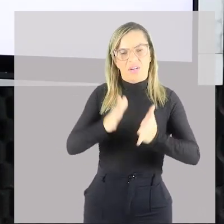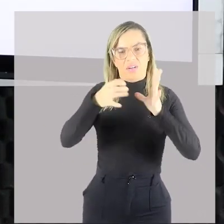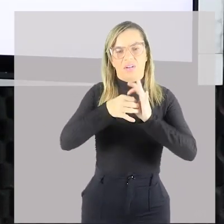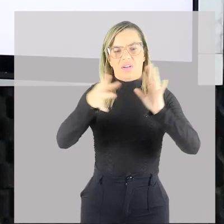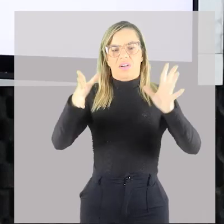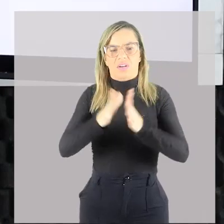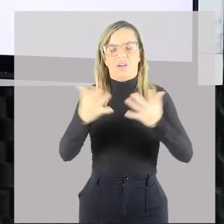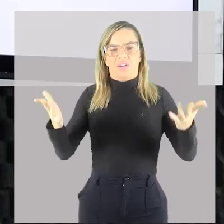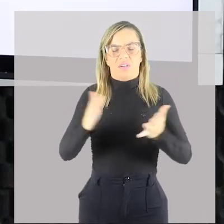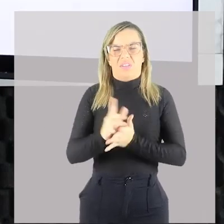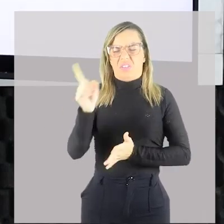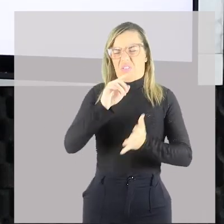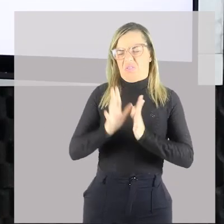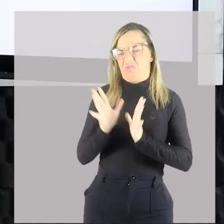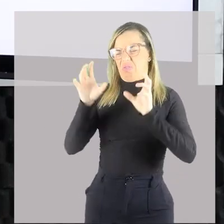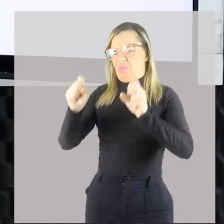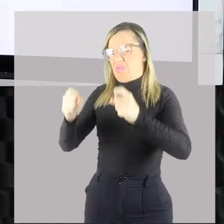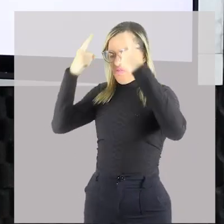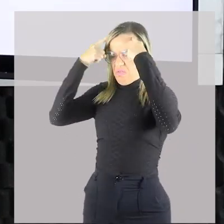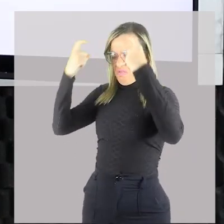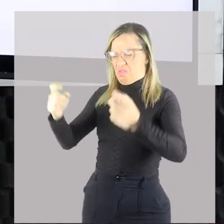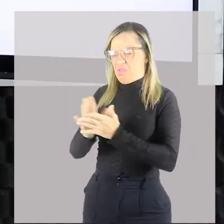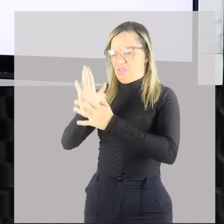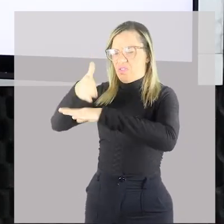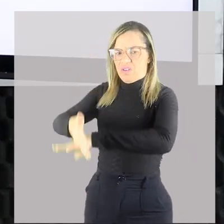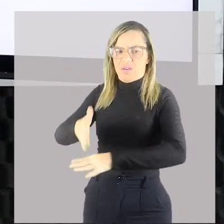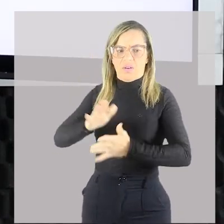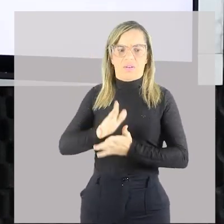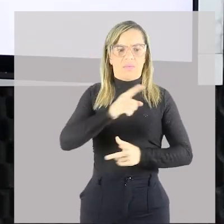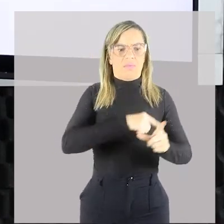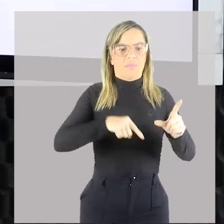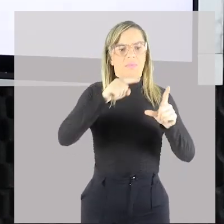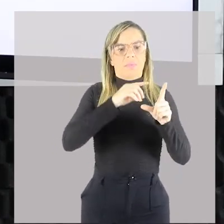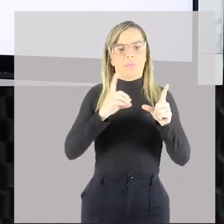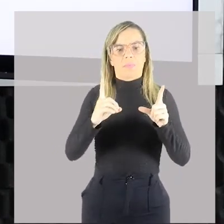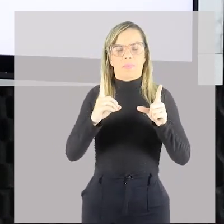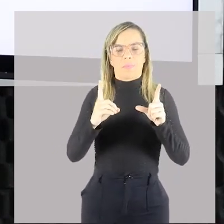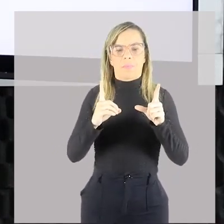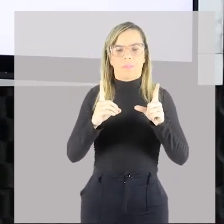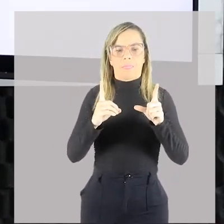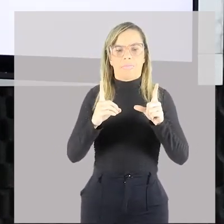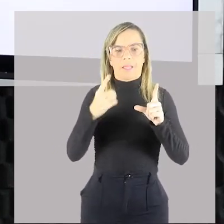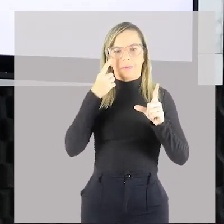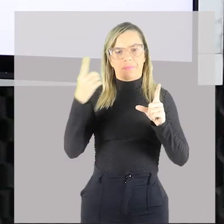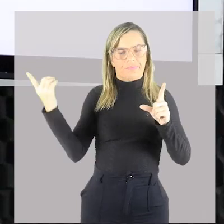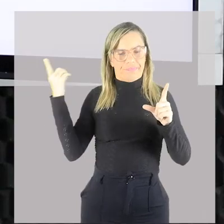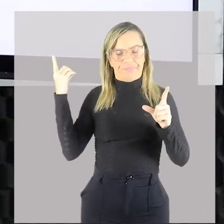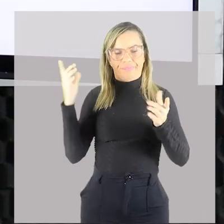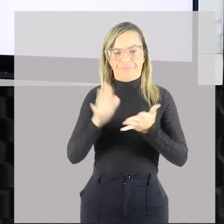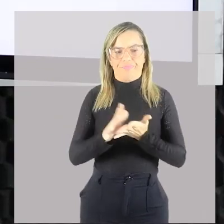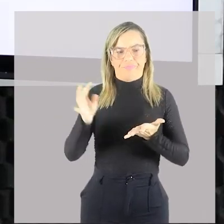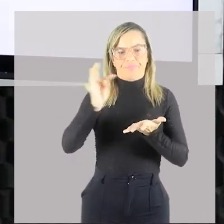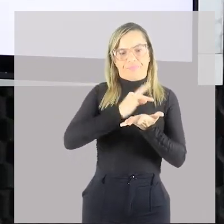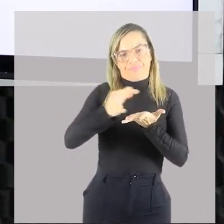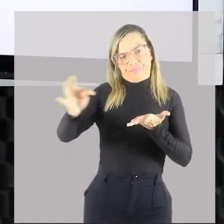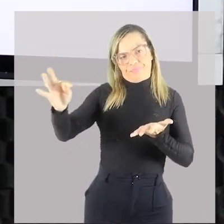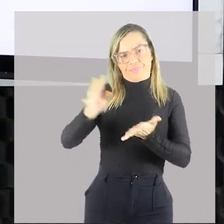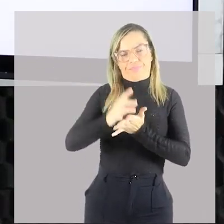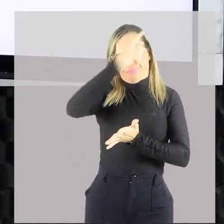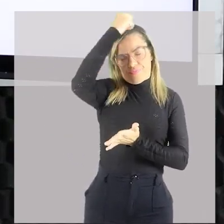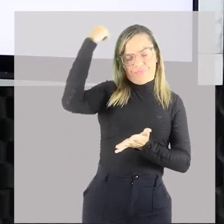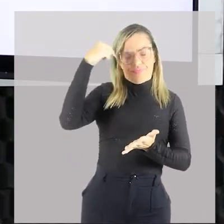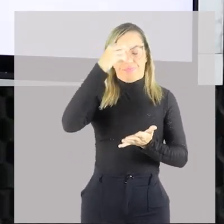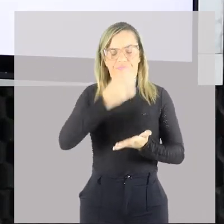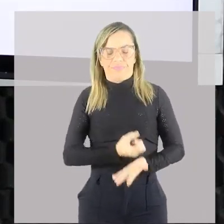da violência, invasão, esse tipo de coisa. Teológica de Santo Agostinho, essa aqui é ridícula, né? Na verdade, essa